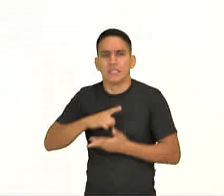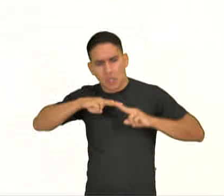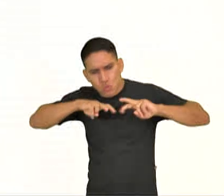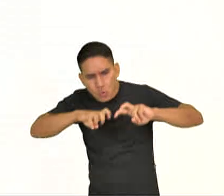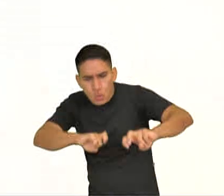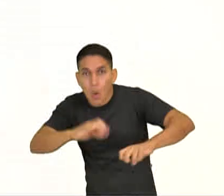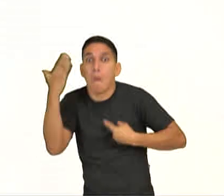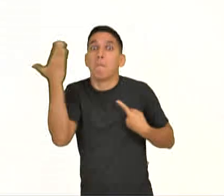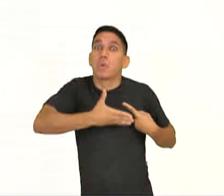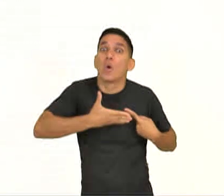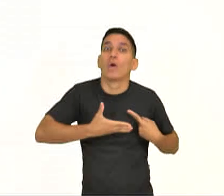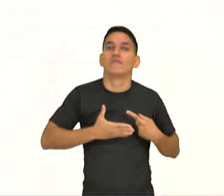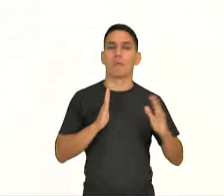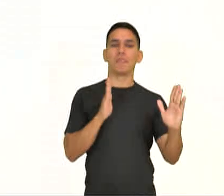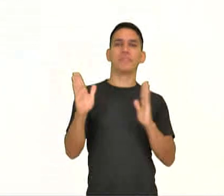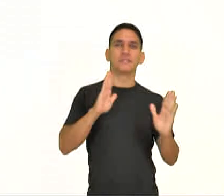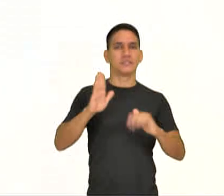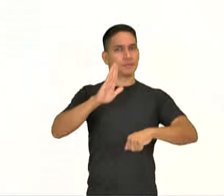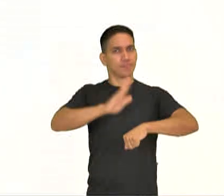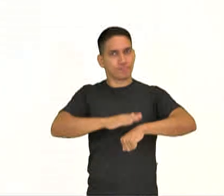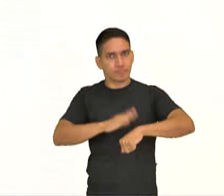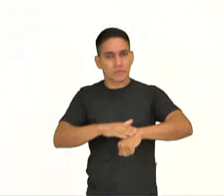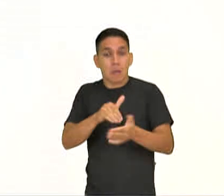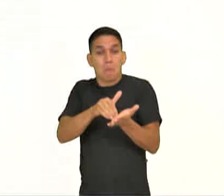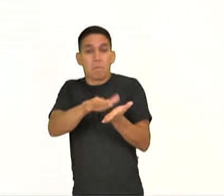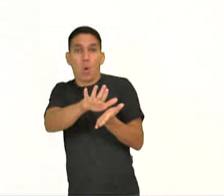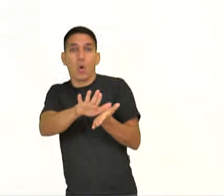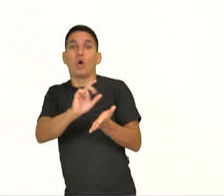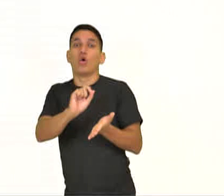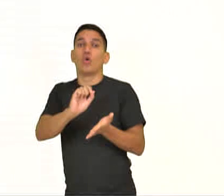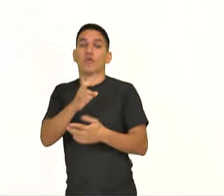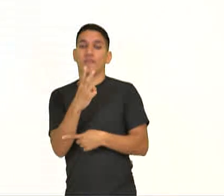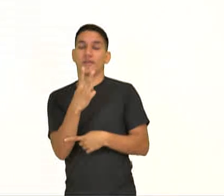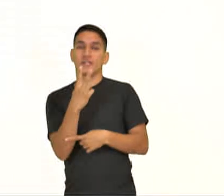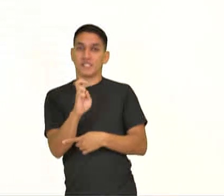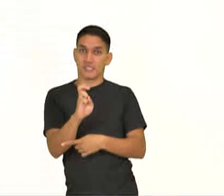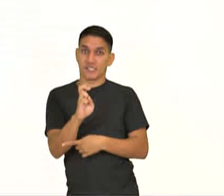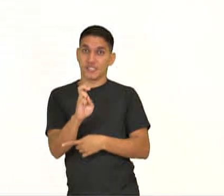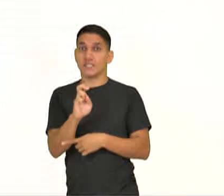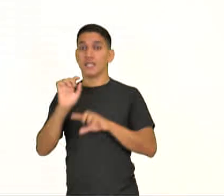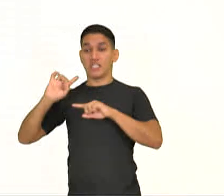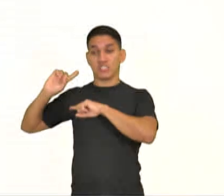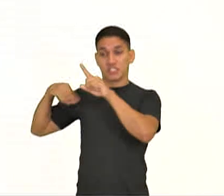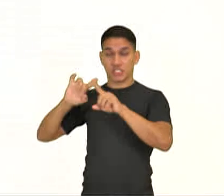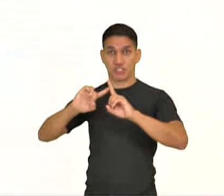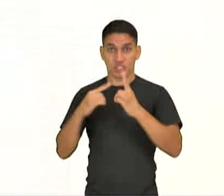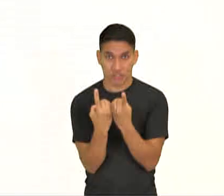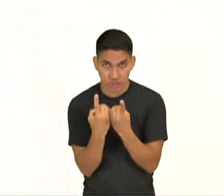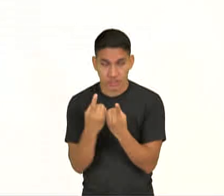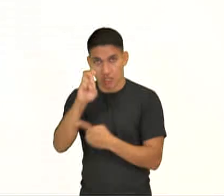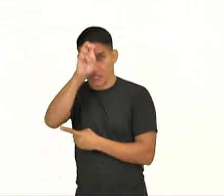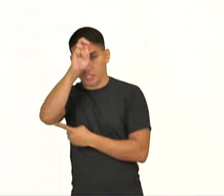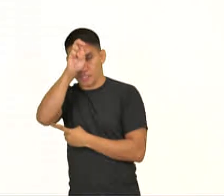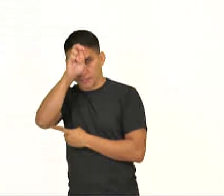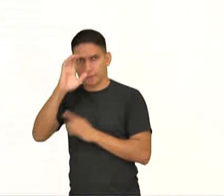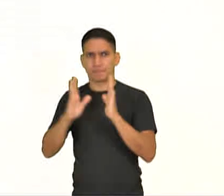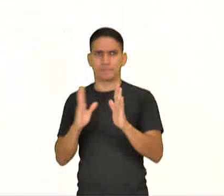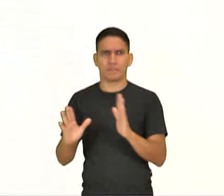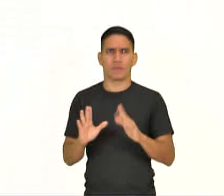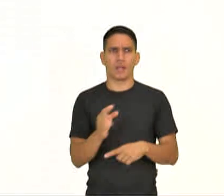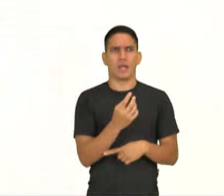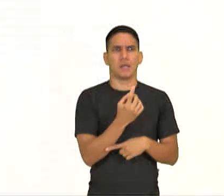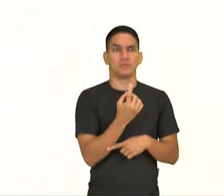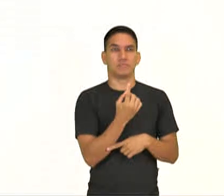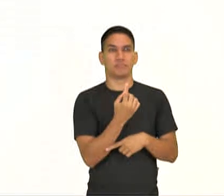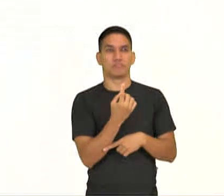que comprovam datas, quando eles foram expulsos da 25ª dinastia no Egito, em 644, até 300